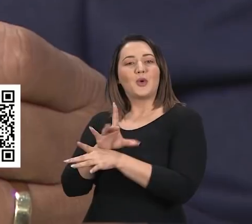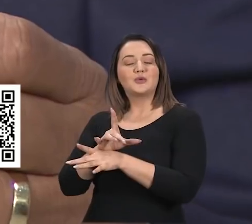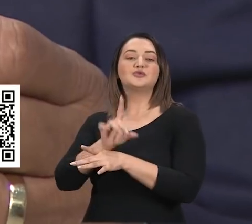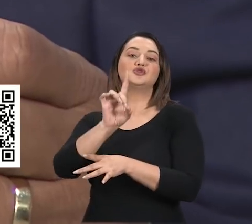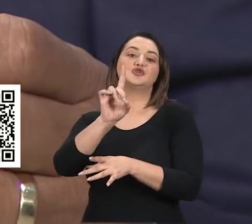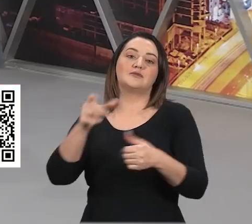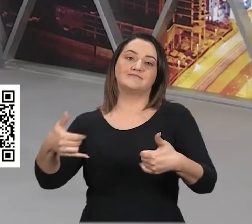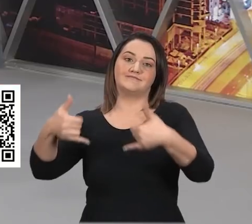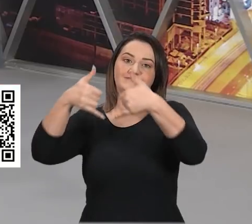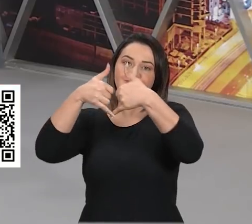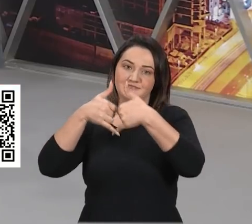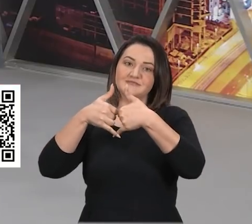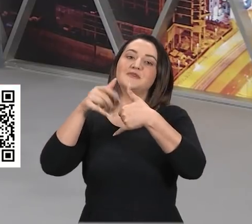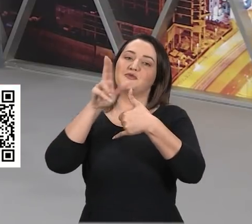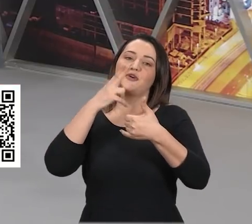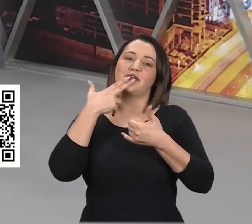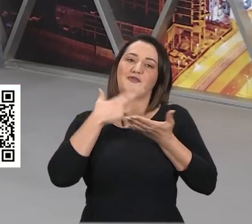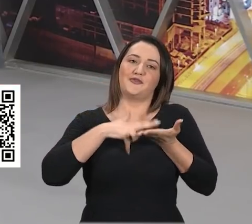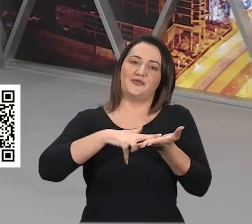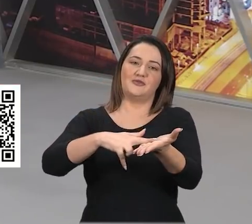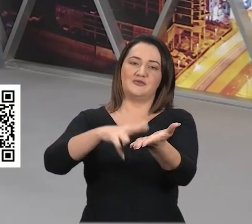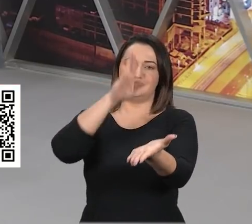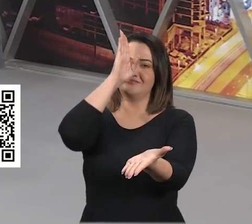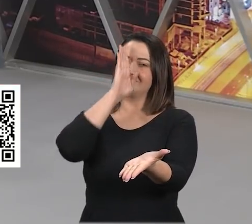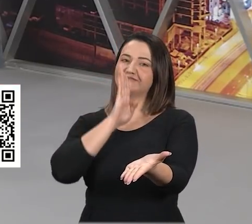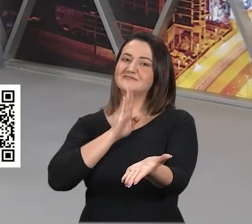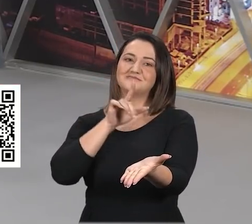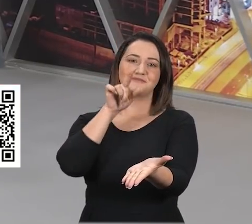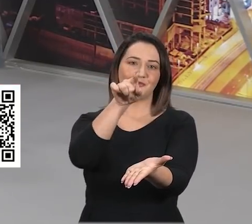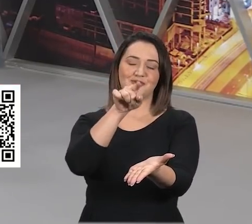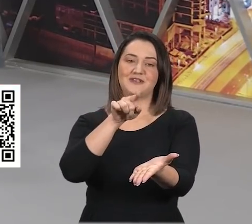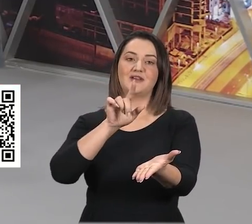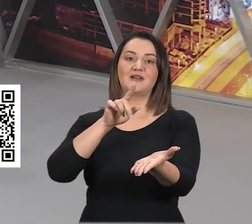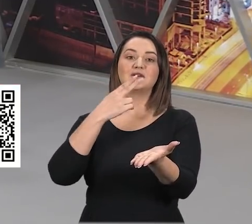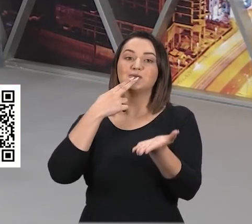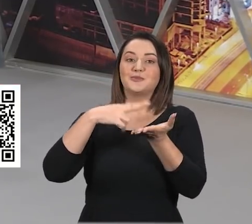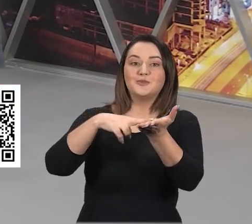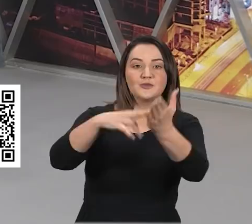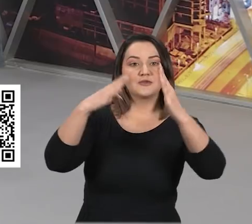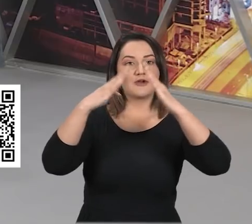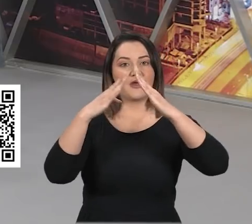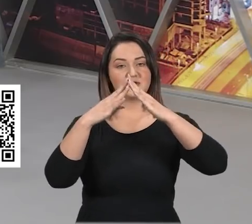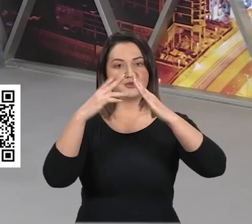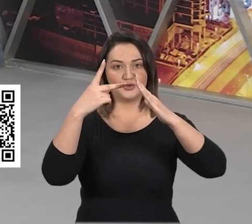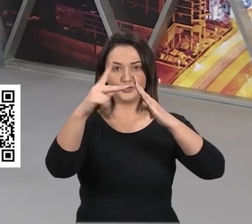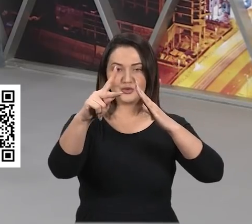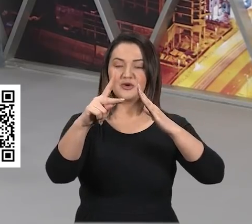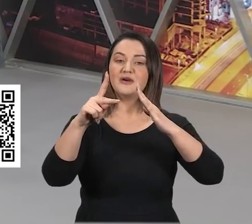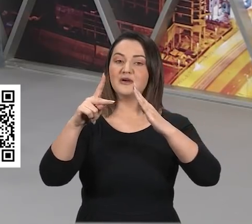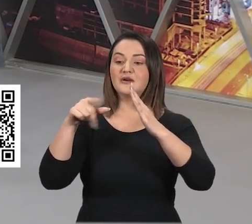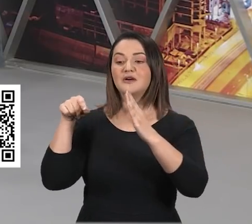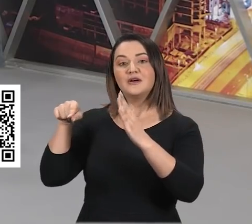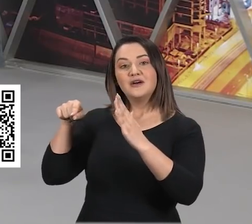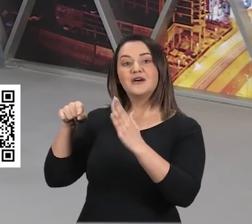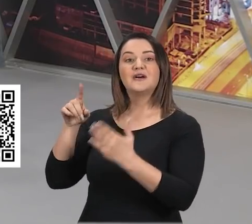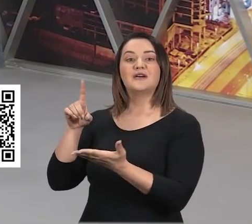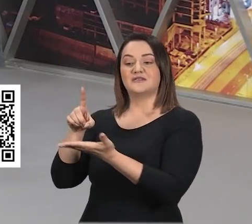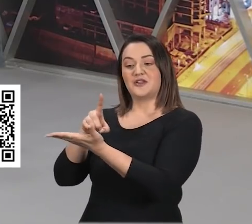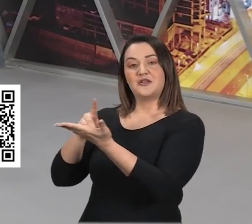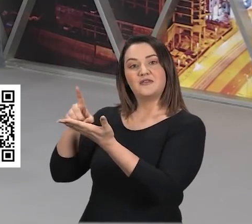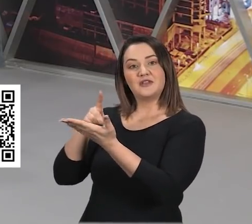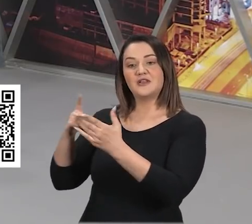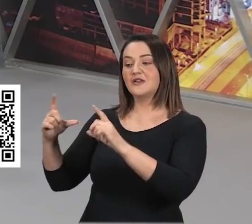para você agora. É só você ligar para cá e nós vamos enviar gratuitamente até a sua casa esse DVD. É um brinde,